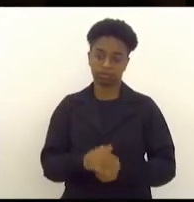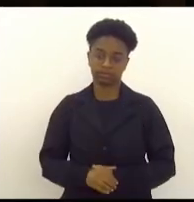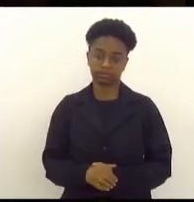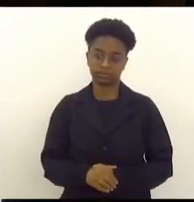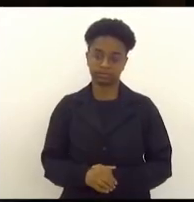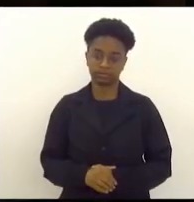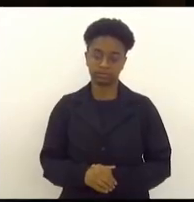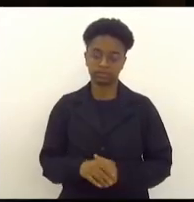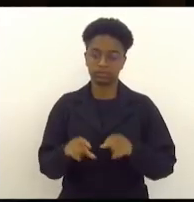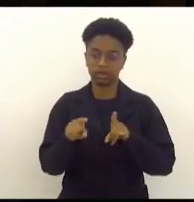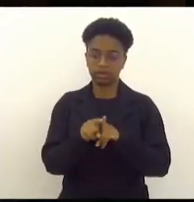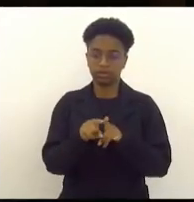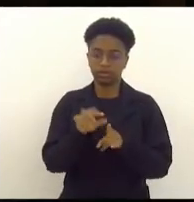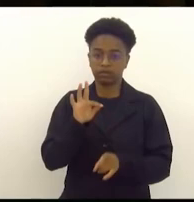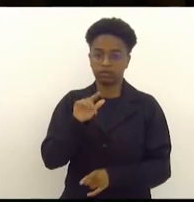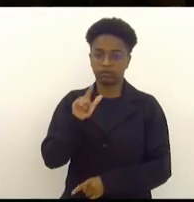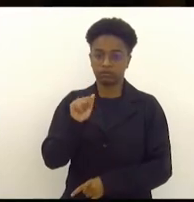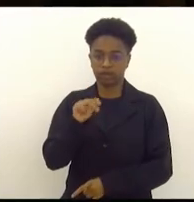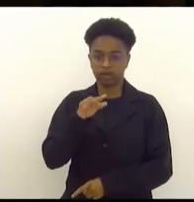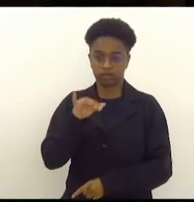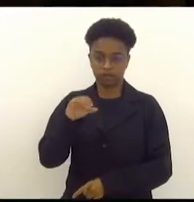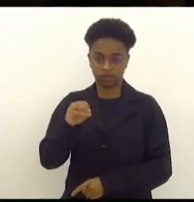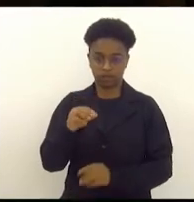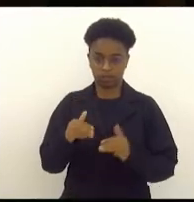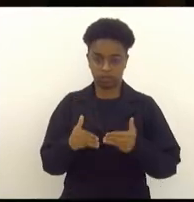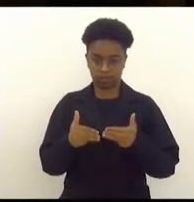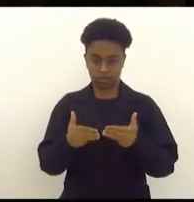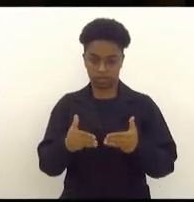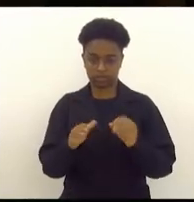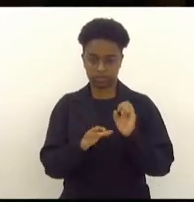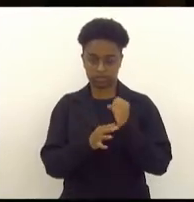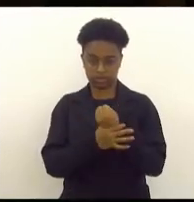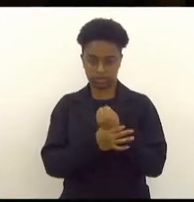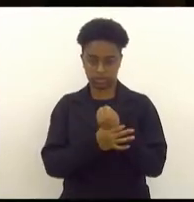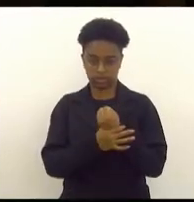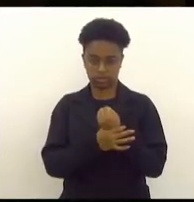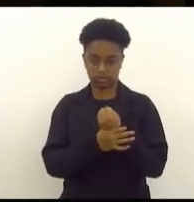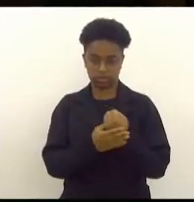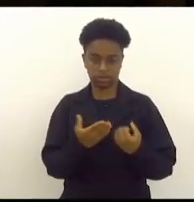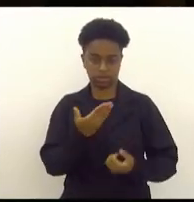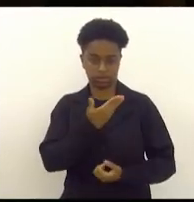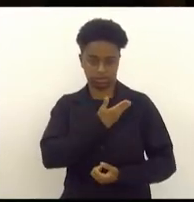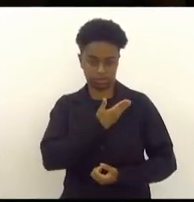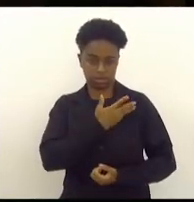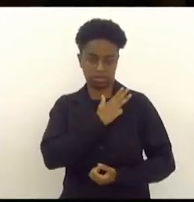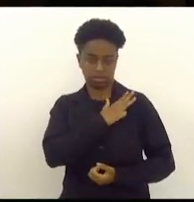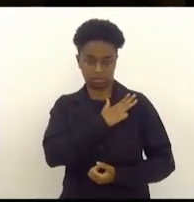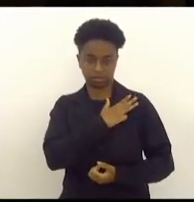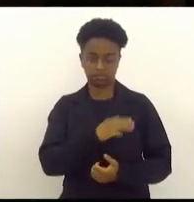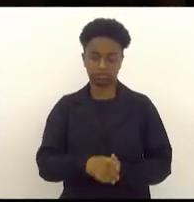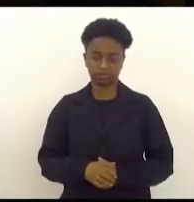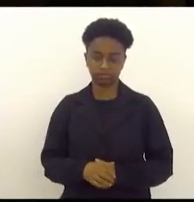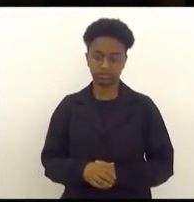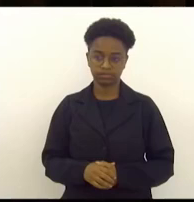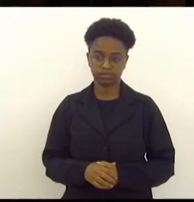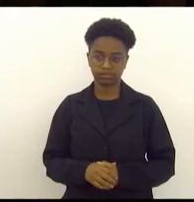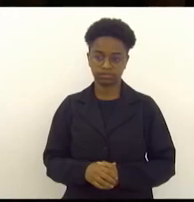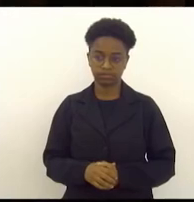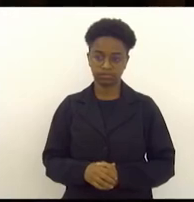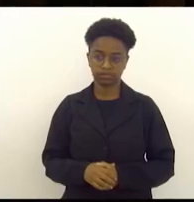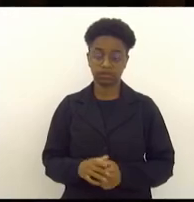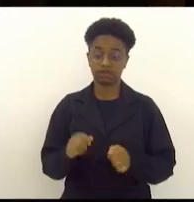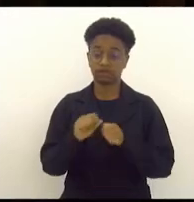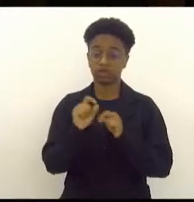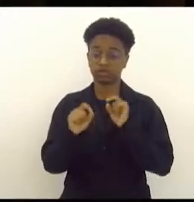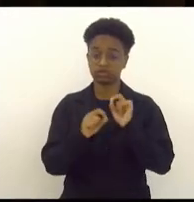e o Flávio Dino nosso ministro da segurança do Companheiro companheiro pé que que ele